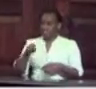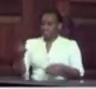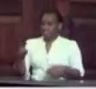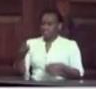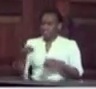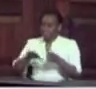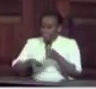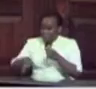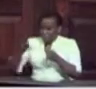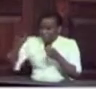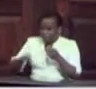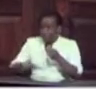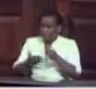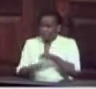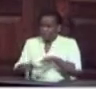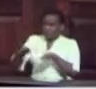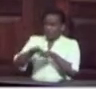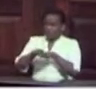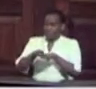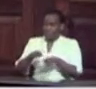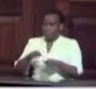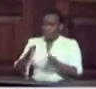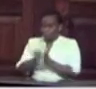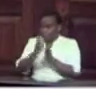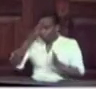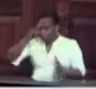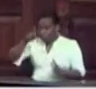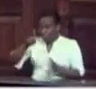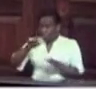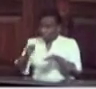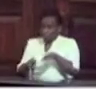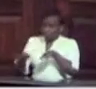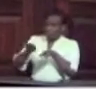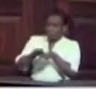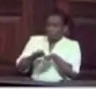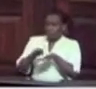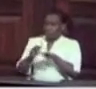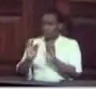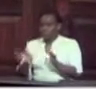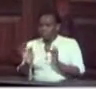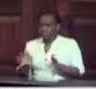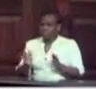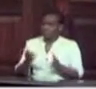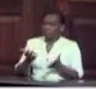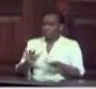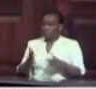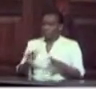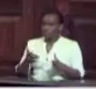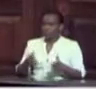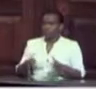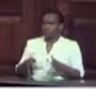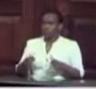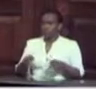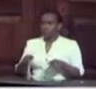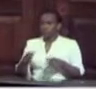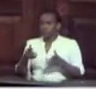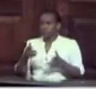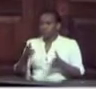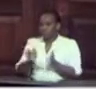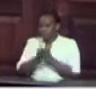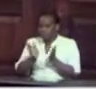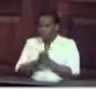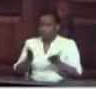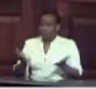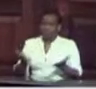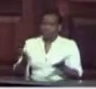nível inferior à chamada pobreza extrema, que possam estar no patamar rudimentar, ainda que seja rudimentar, mas rudimentar